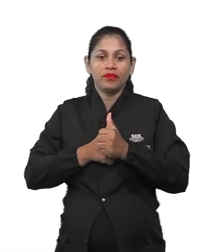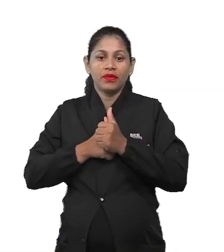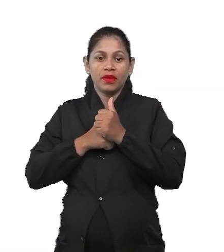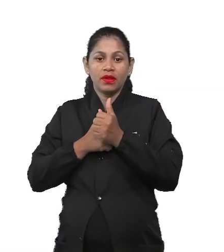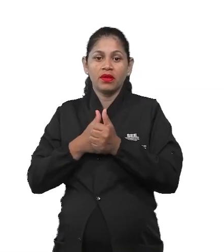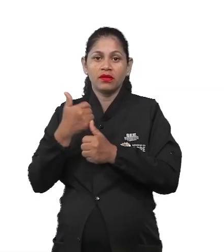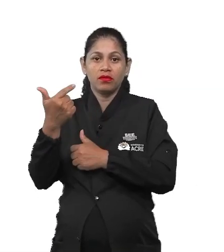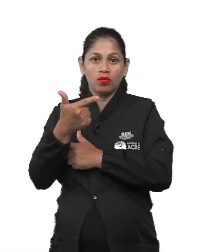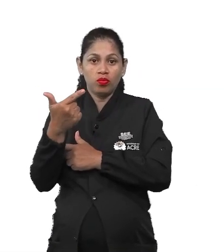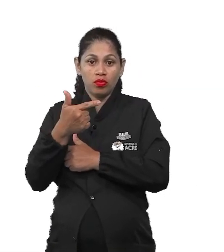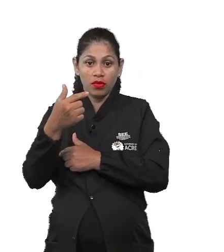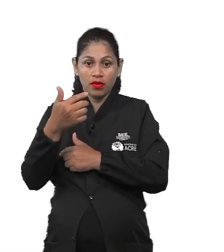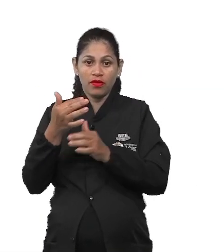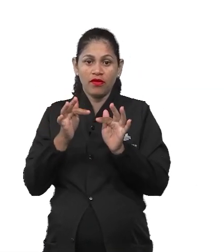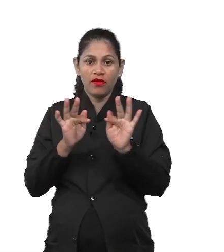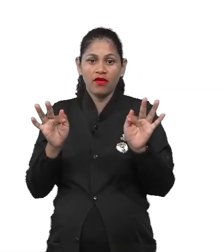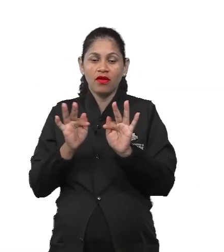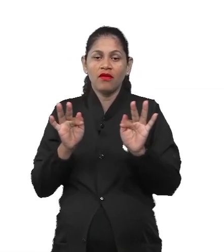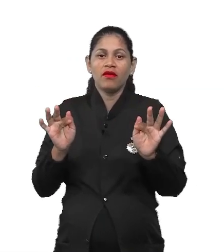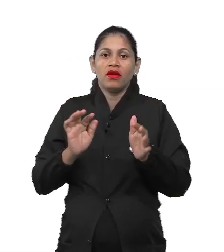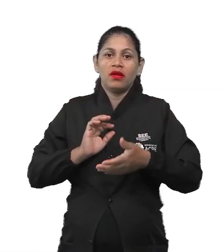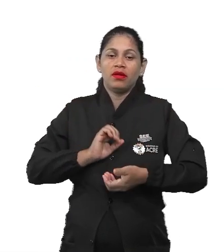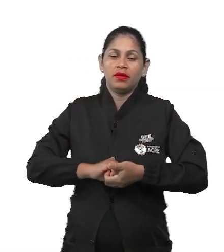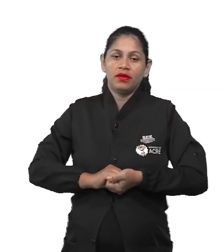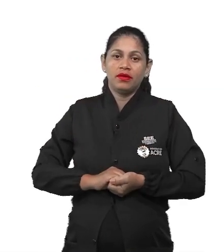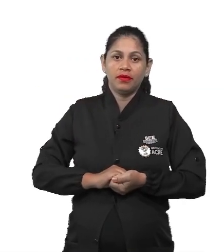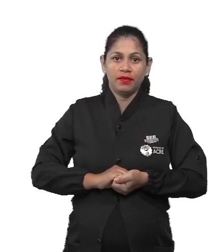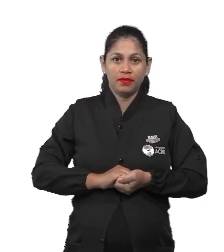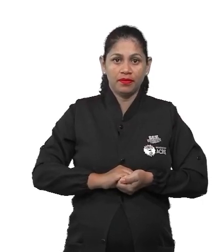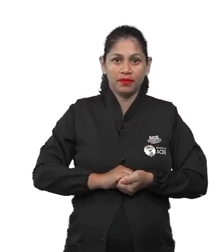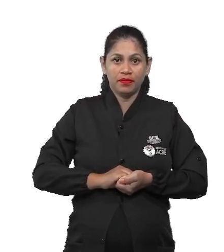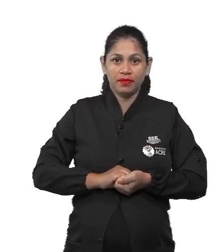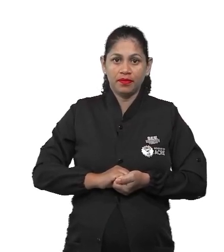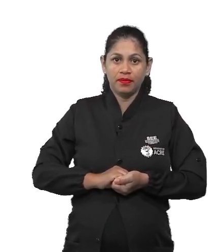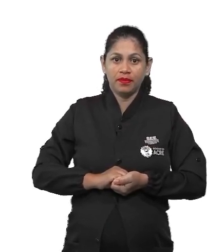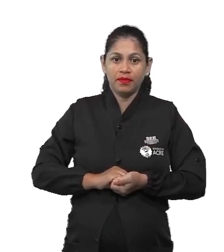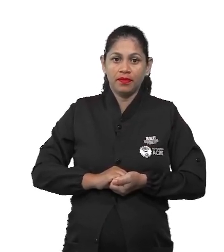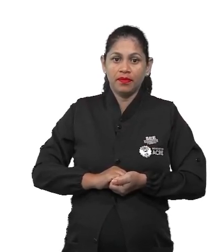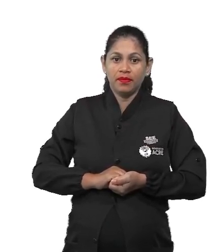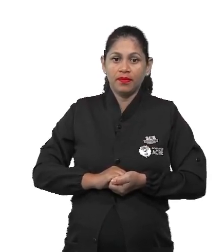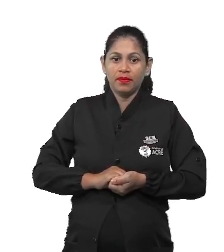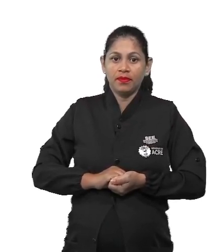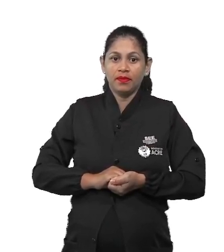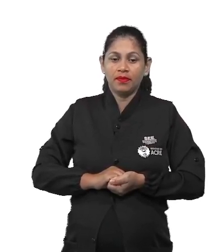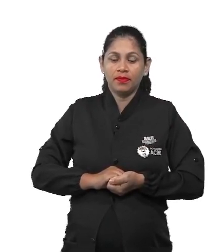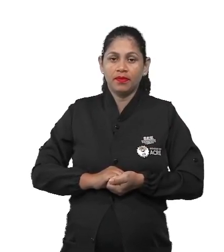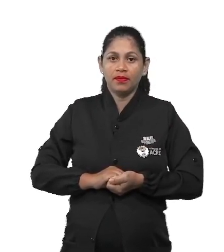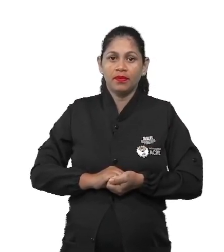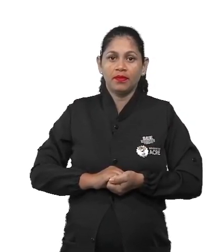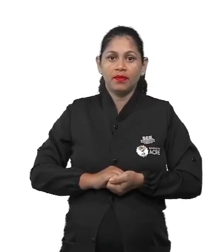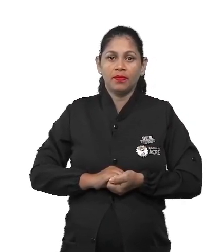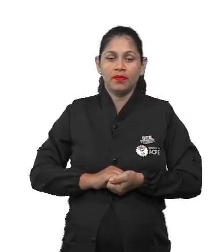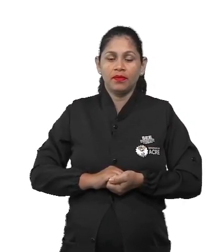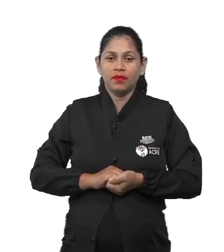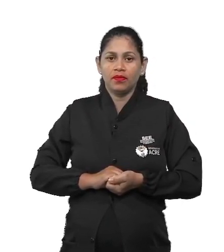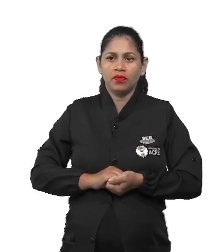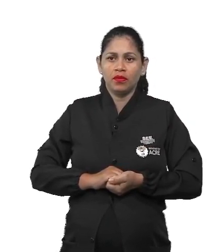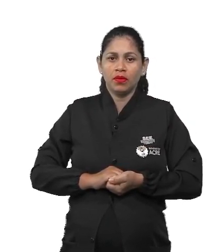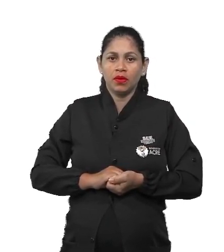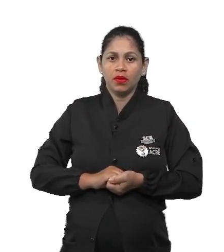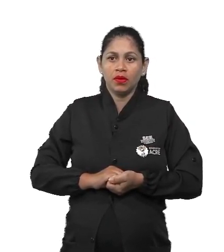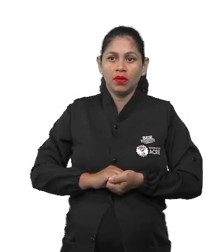segunda frase. All that glisters is not gold. Nesse caso, em português, nem tudo